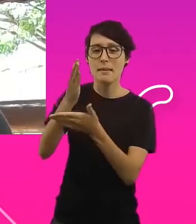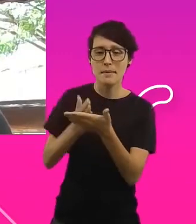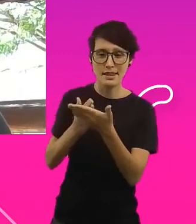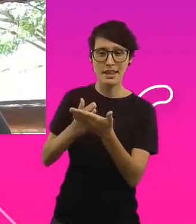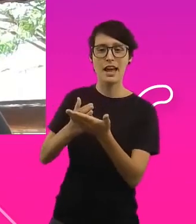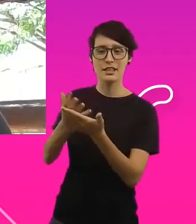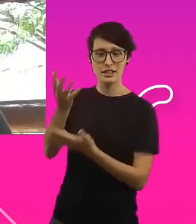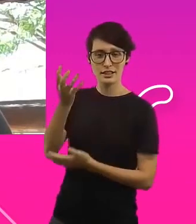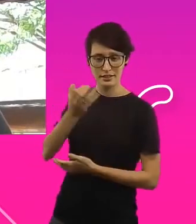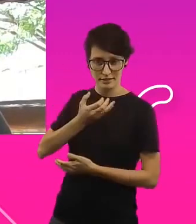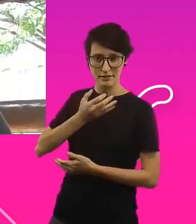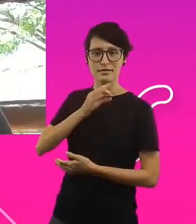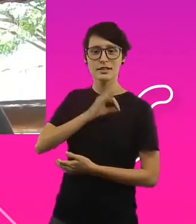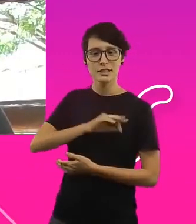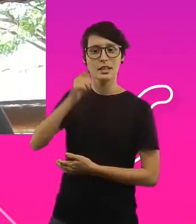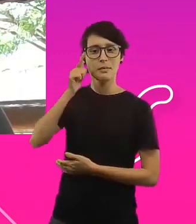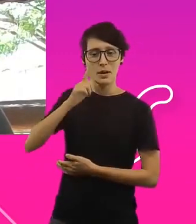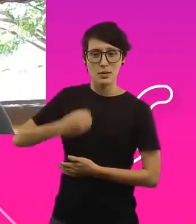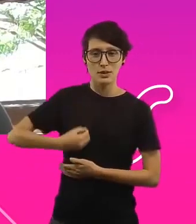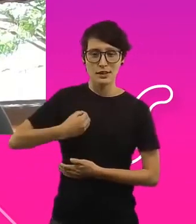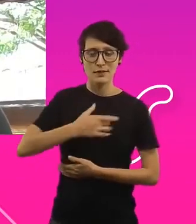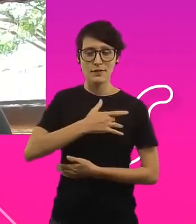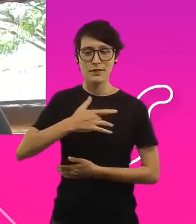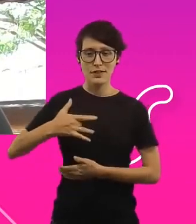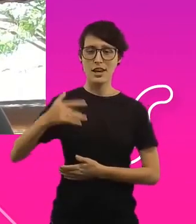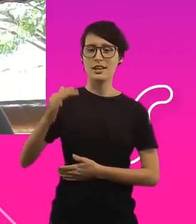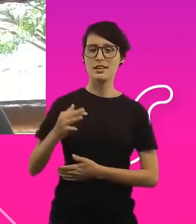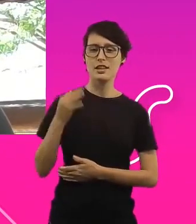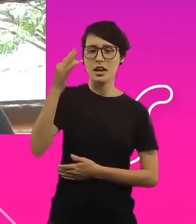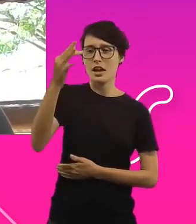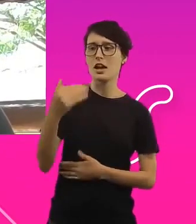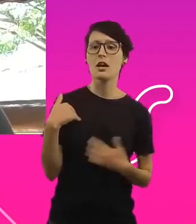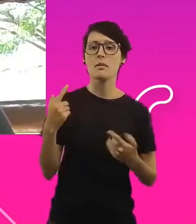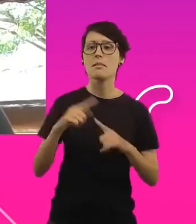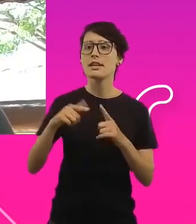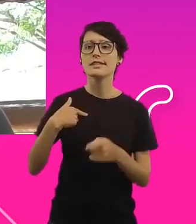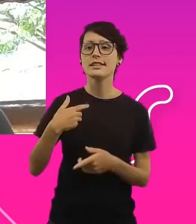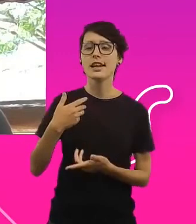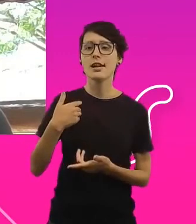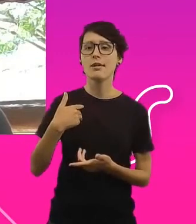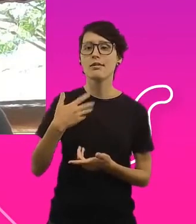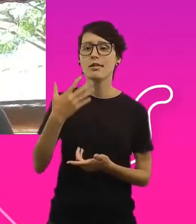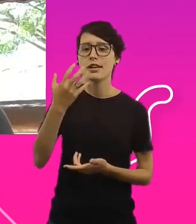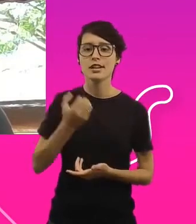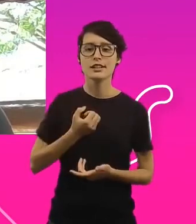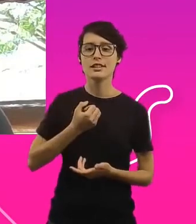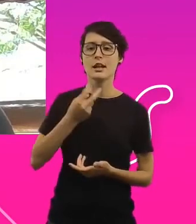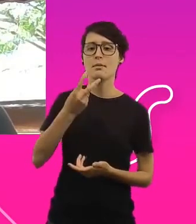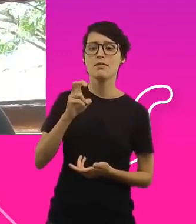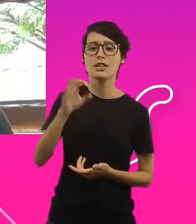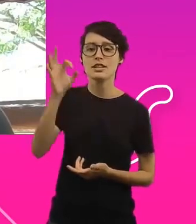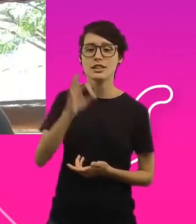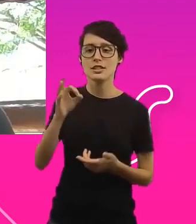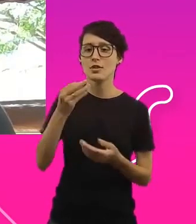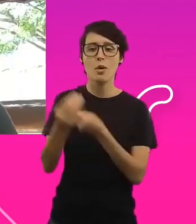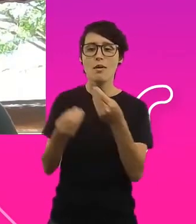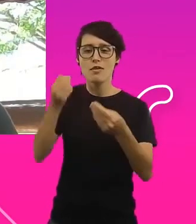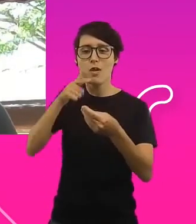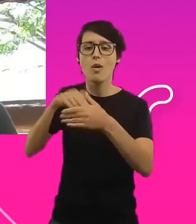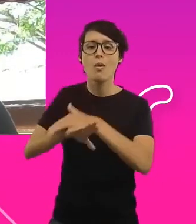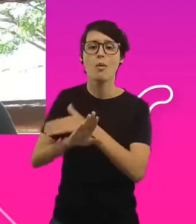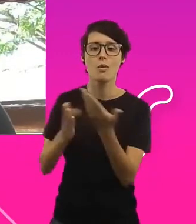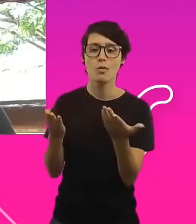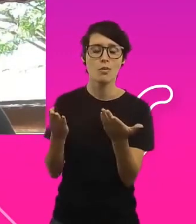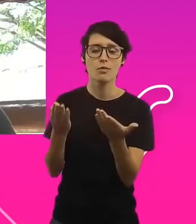uma vida saudável. E eu falava, tá, e quando eu ganho 25% de tudo que eu preciso, como é que eu guardo metade do que eu ganho? E